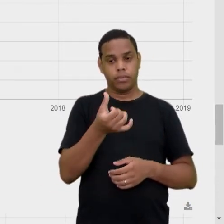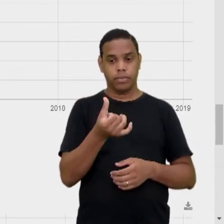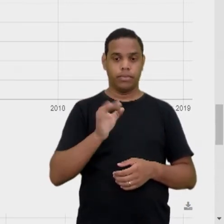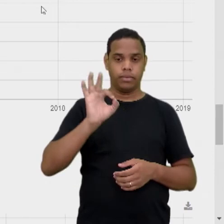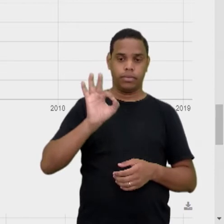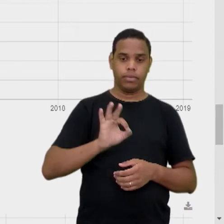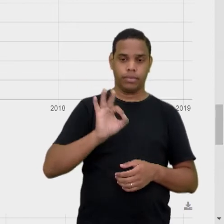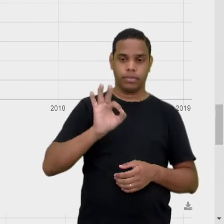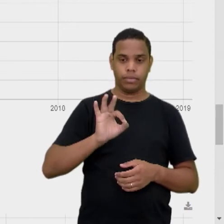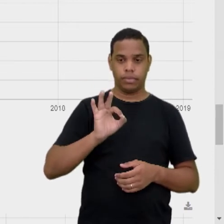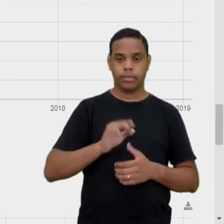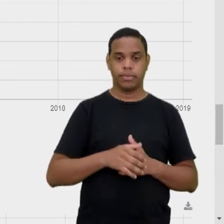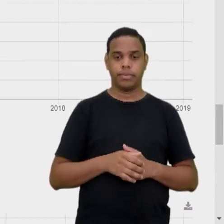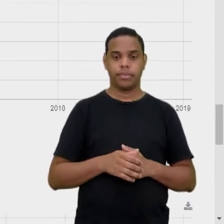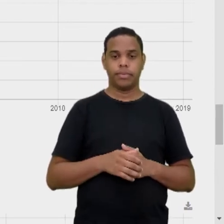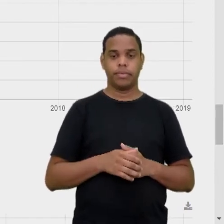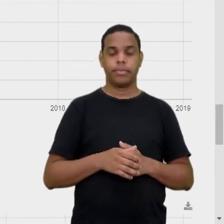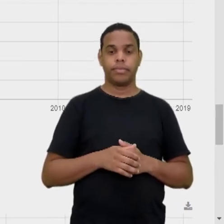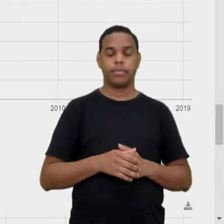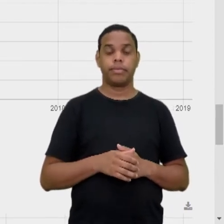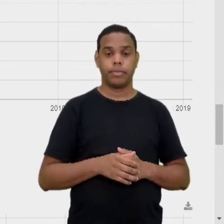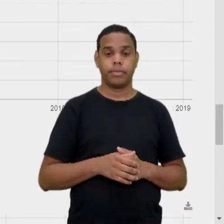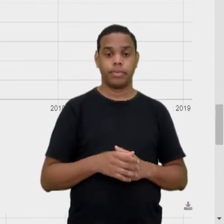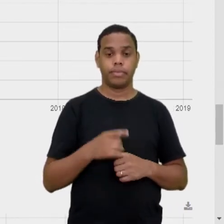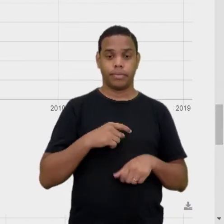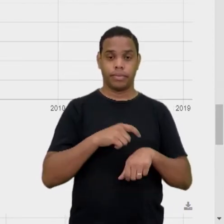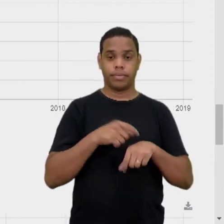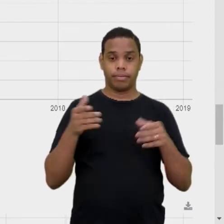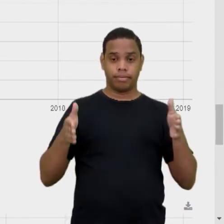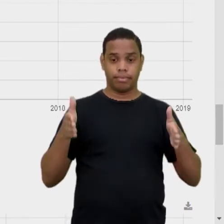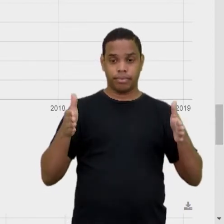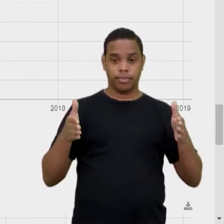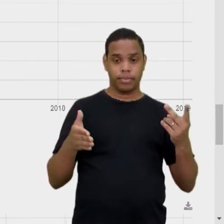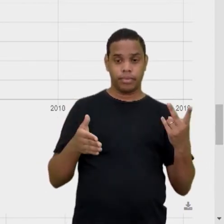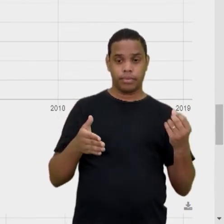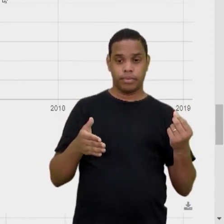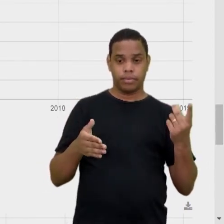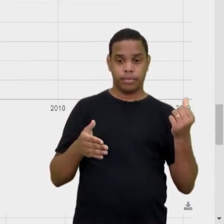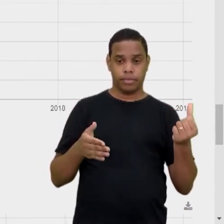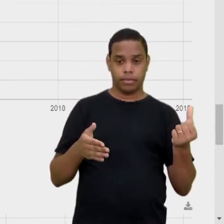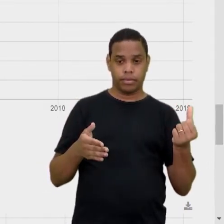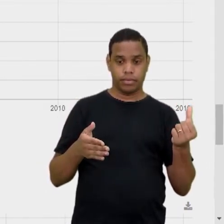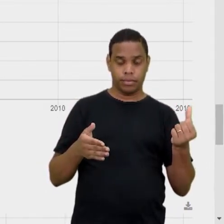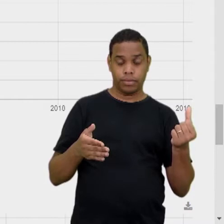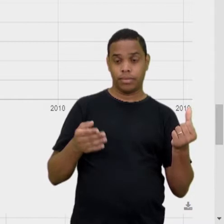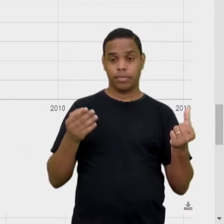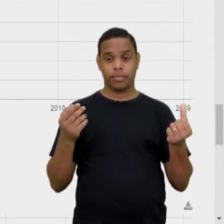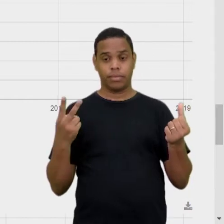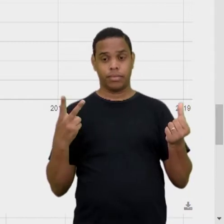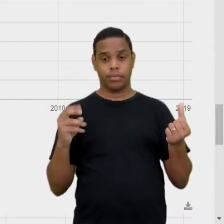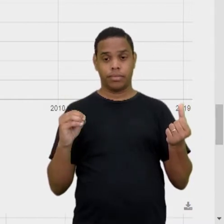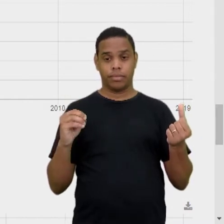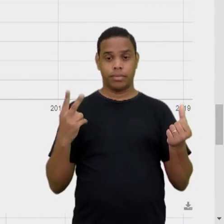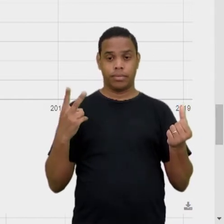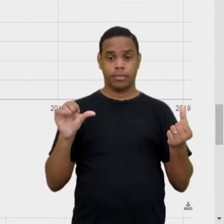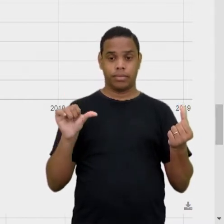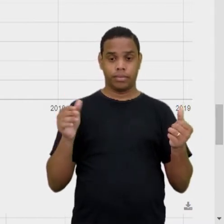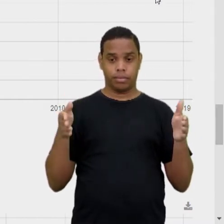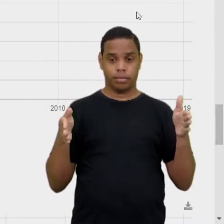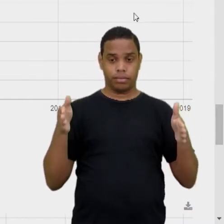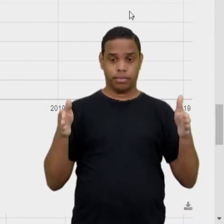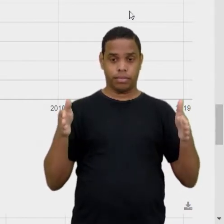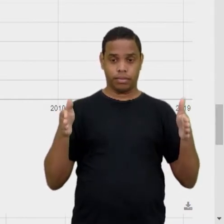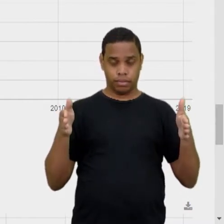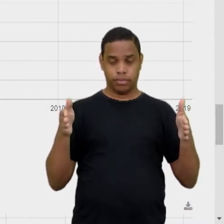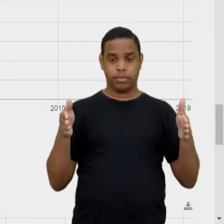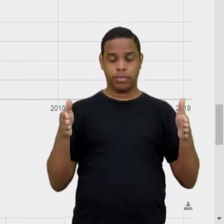6,6%. Então a gente vê que no período aí de 2016 até 2019,